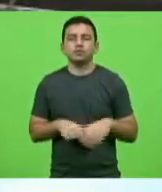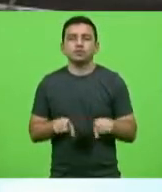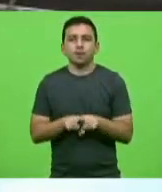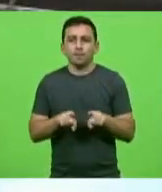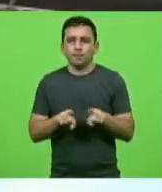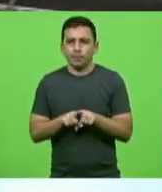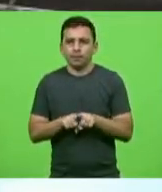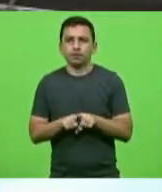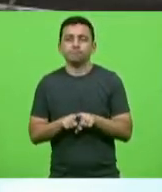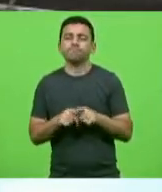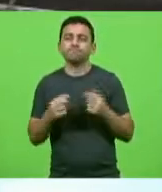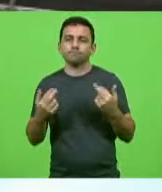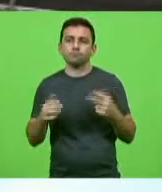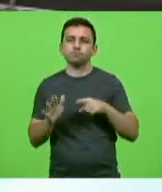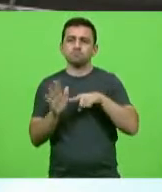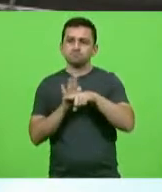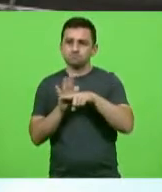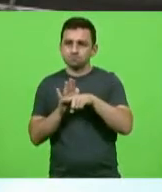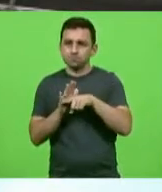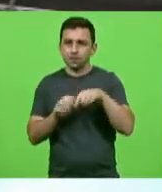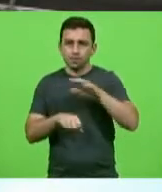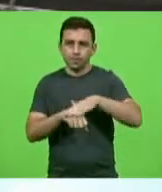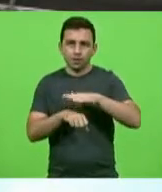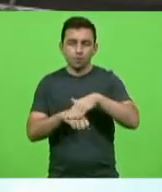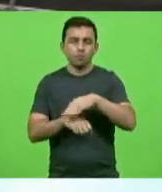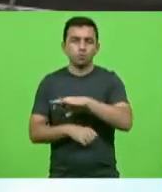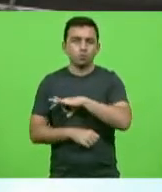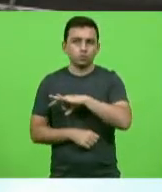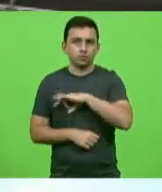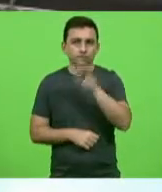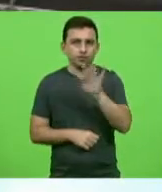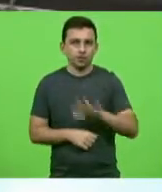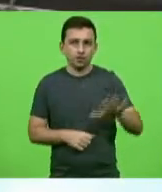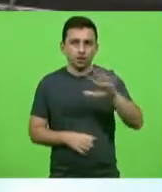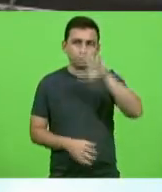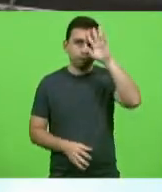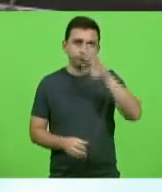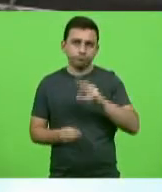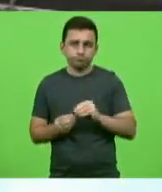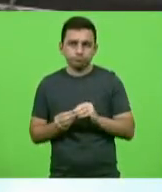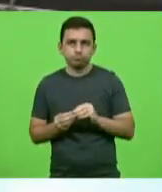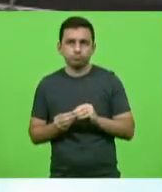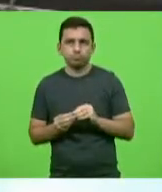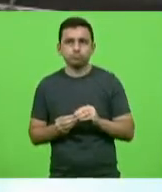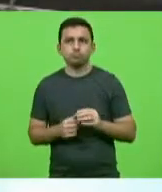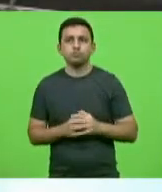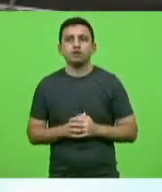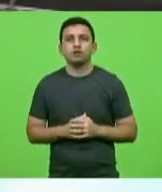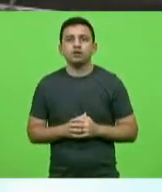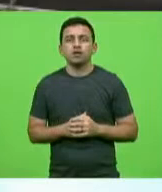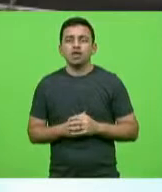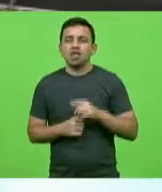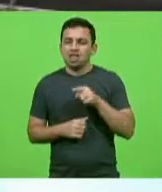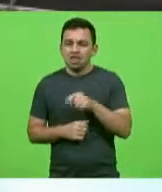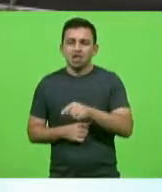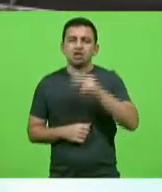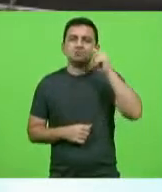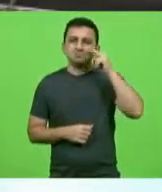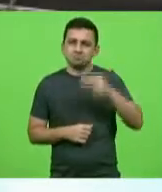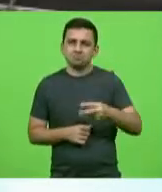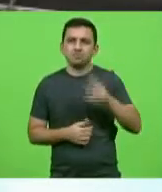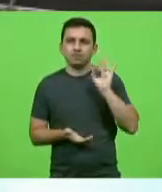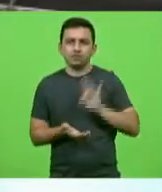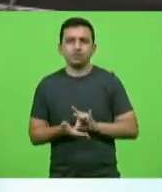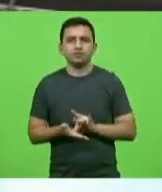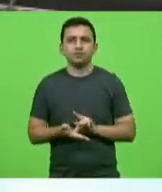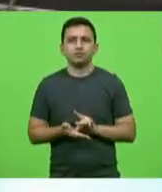mesmo sentido, as investigações promovidas pela Polícia Federal concluíram a apuração dos fatos em tela, reconheceu